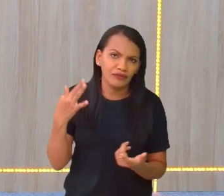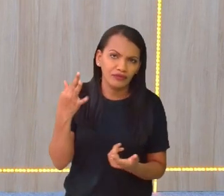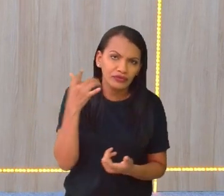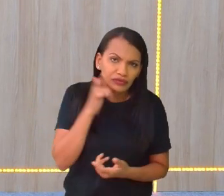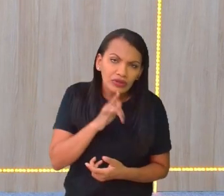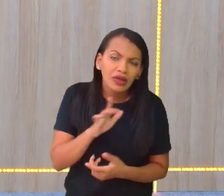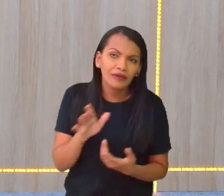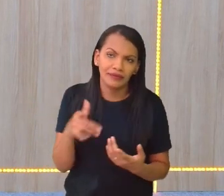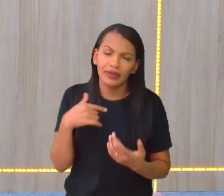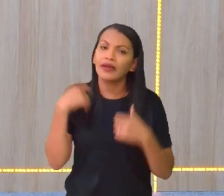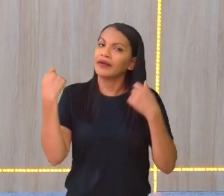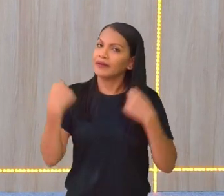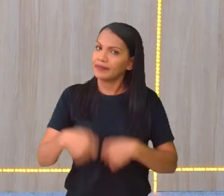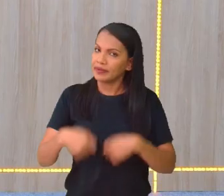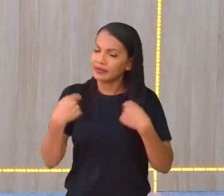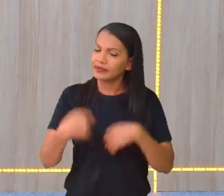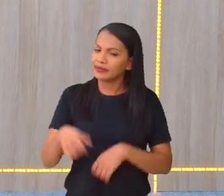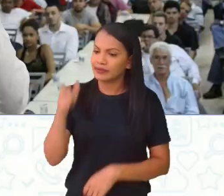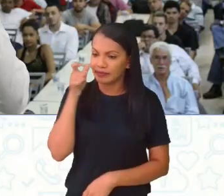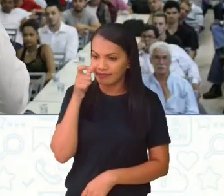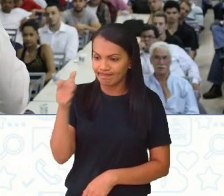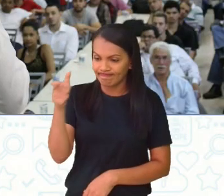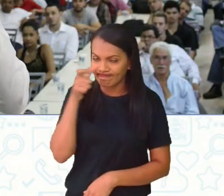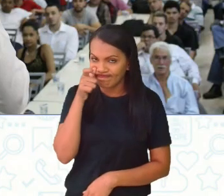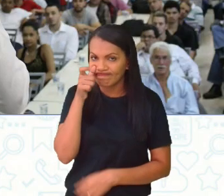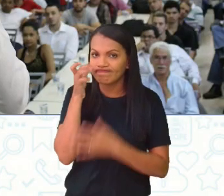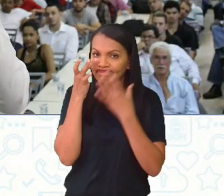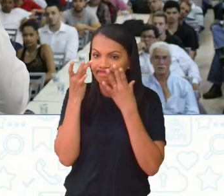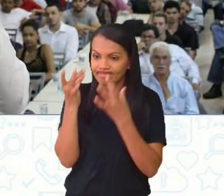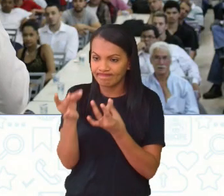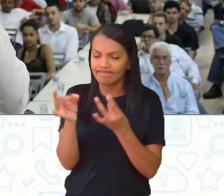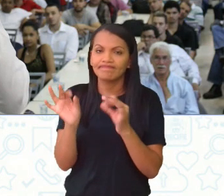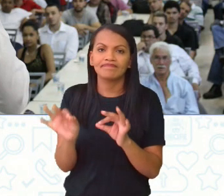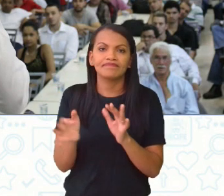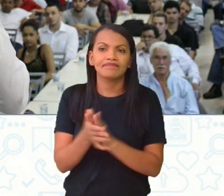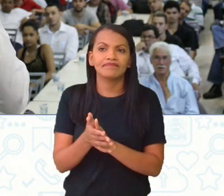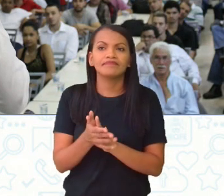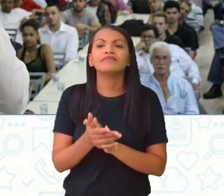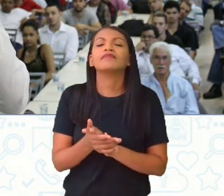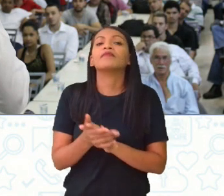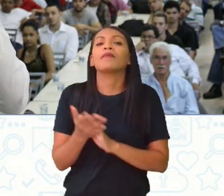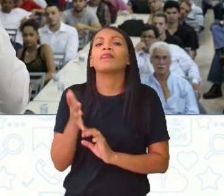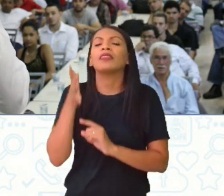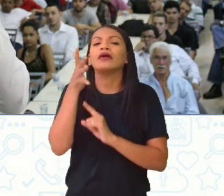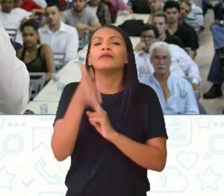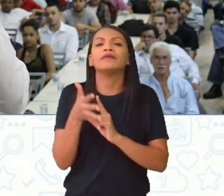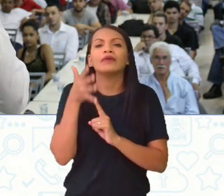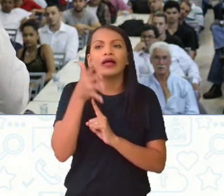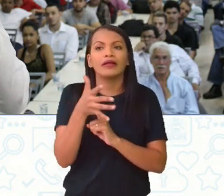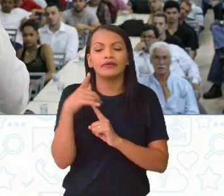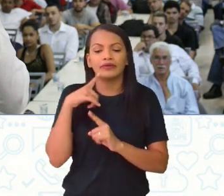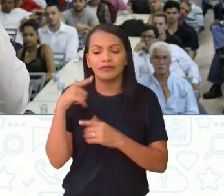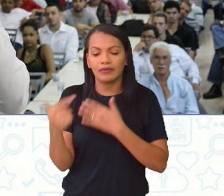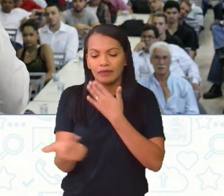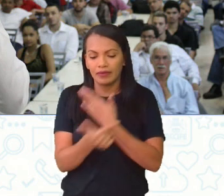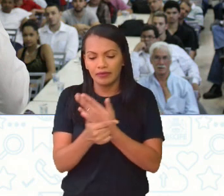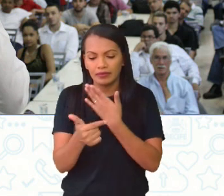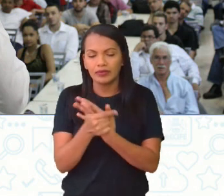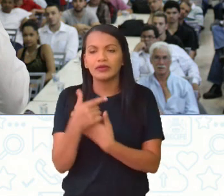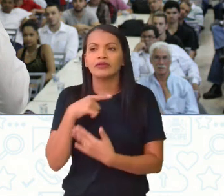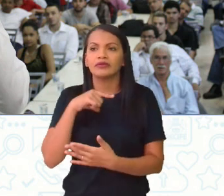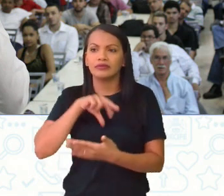discurso. As palestras, não é? Têm um papel significativo fora das salas de